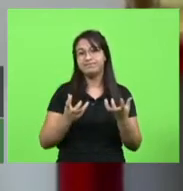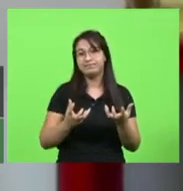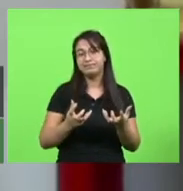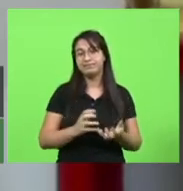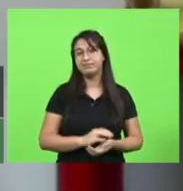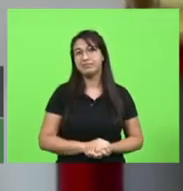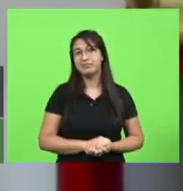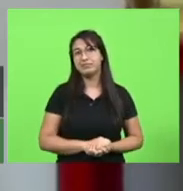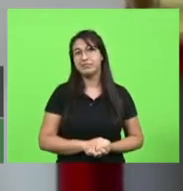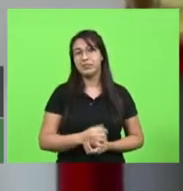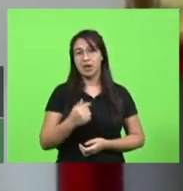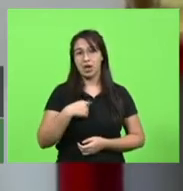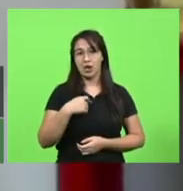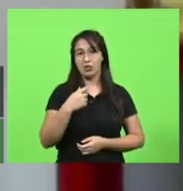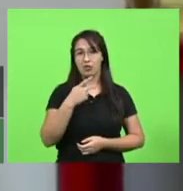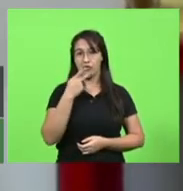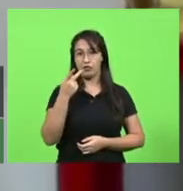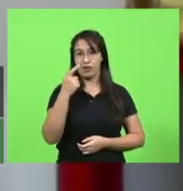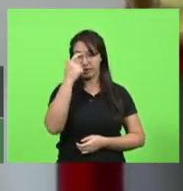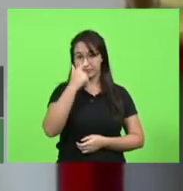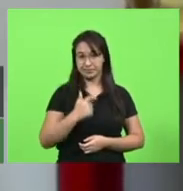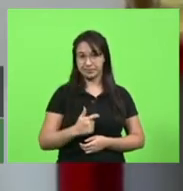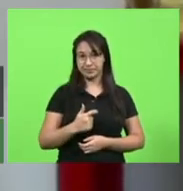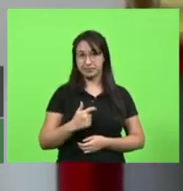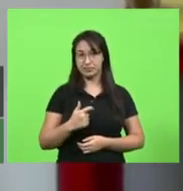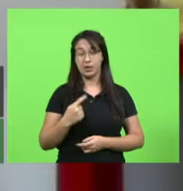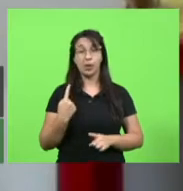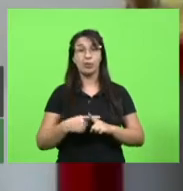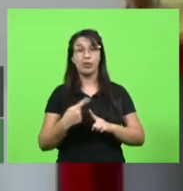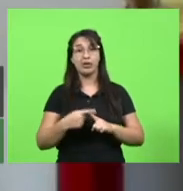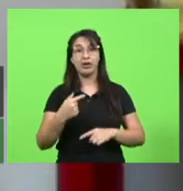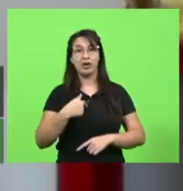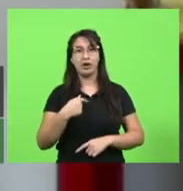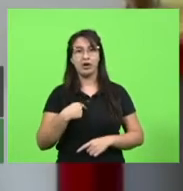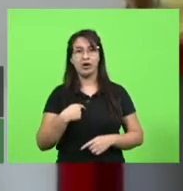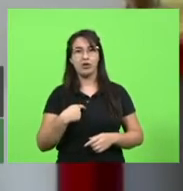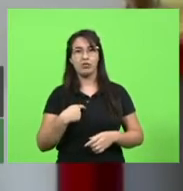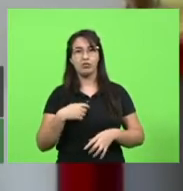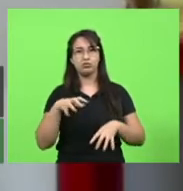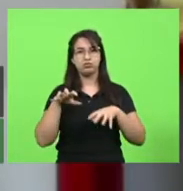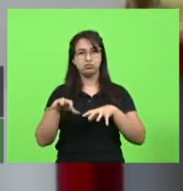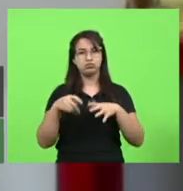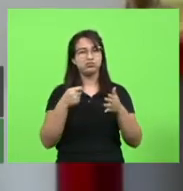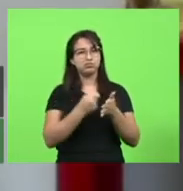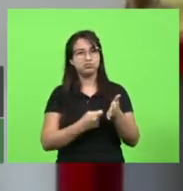bem rapidinho para vocês entenderem por que, que eu estou tanto nessa campanha, nessa luta.